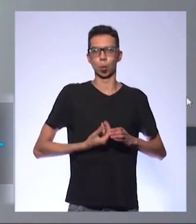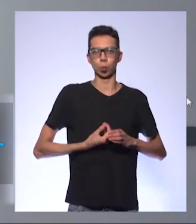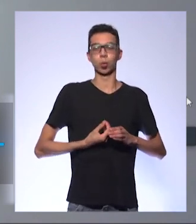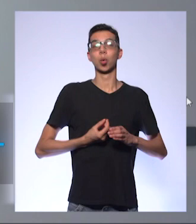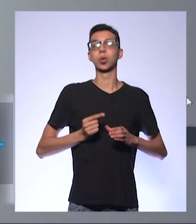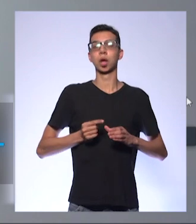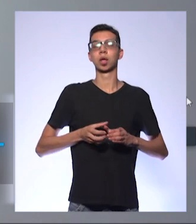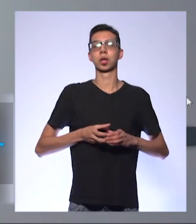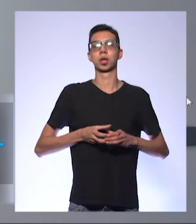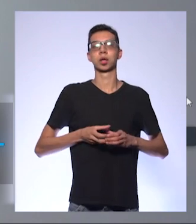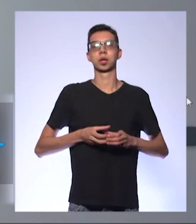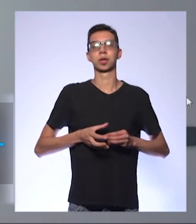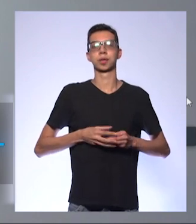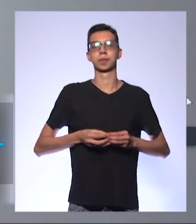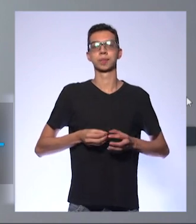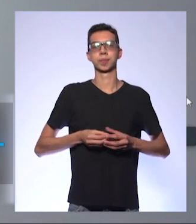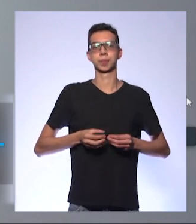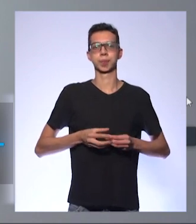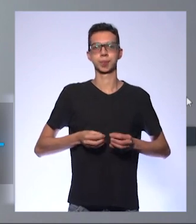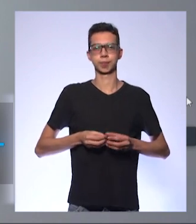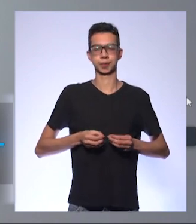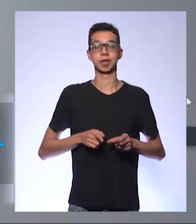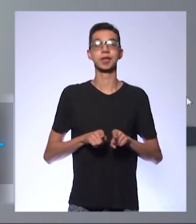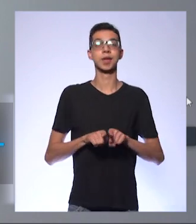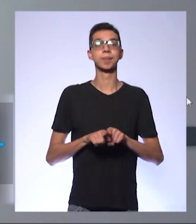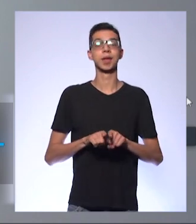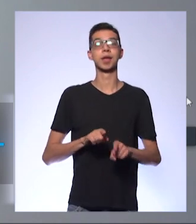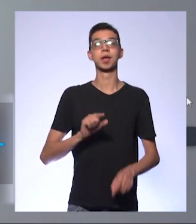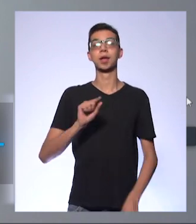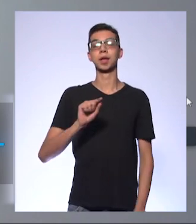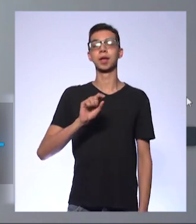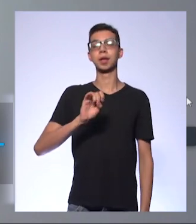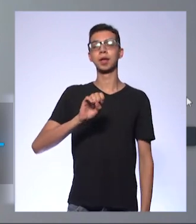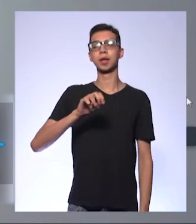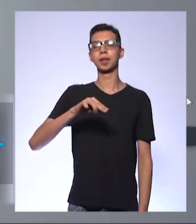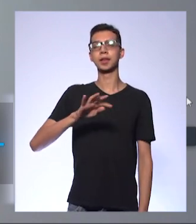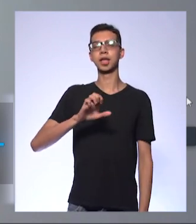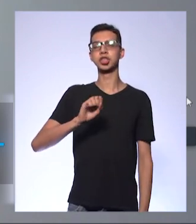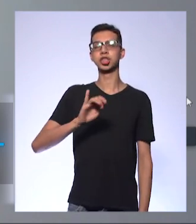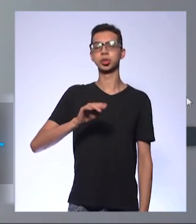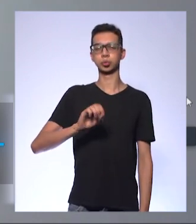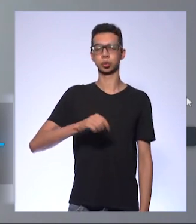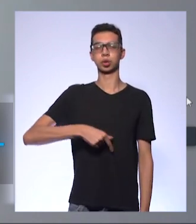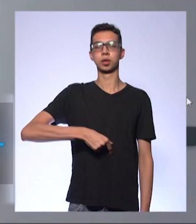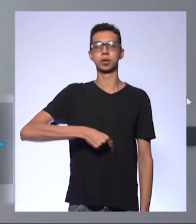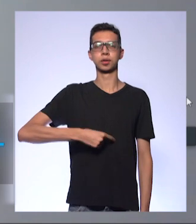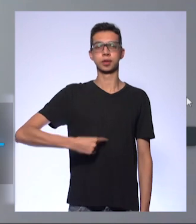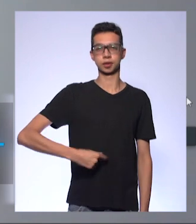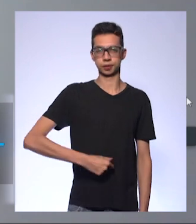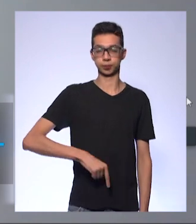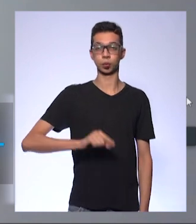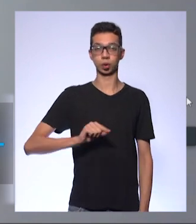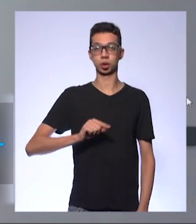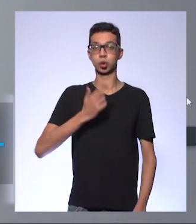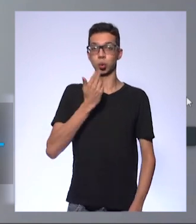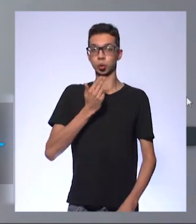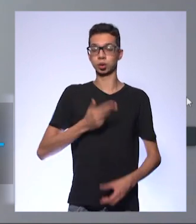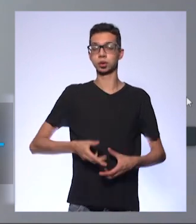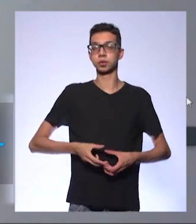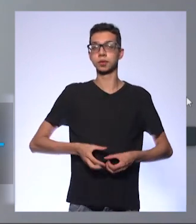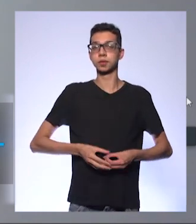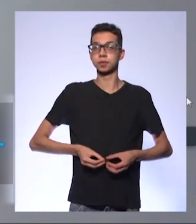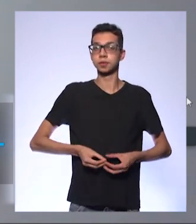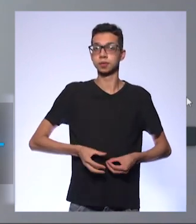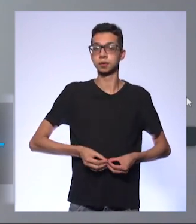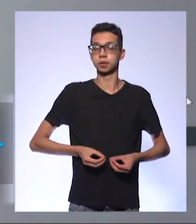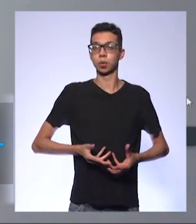delgado absorve os nutrientes. O André colocou que através dos processos químicos. E teve gente que colocou